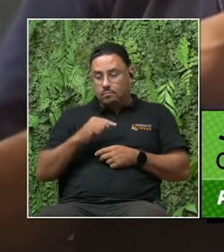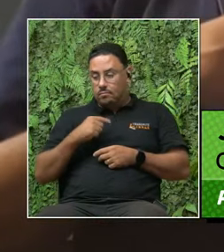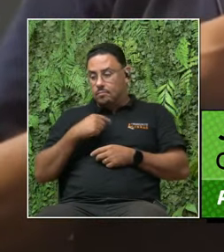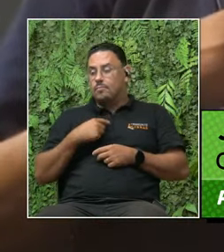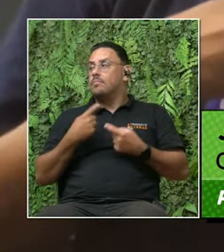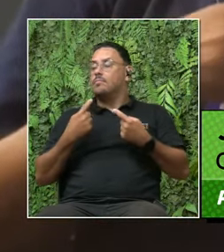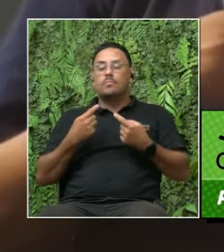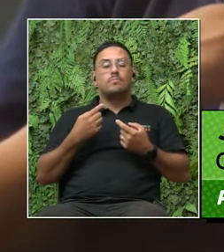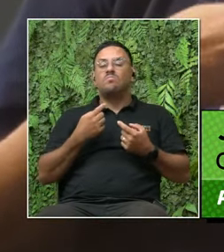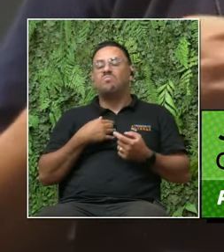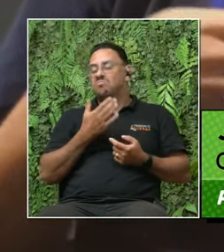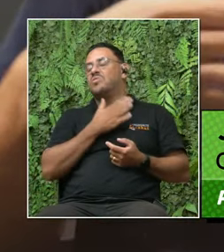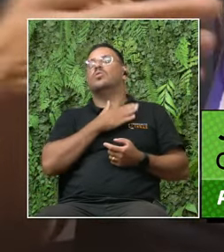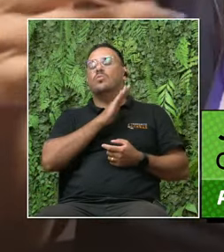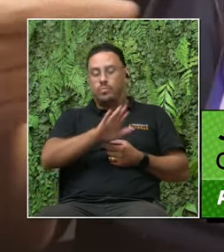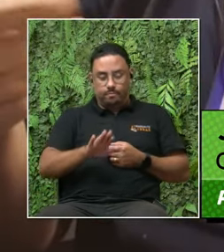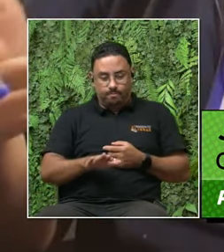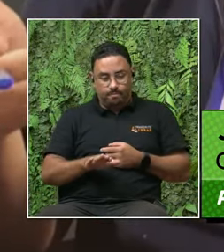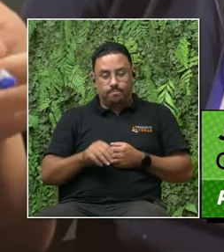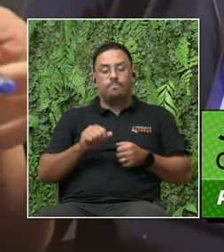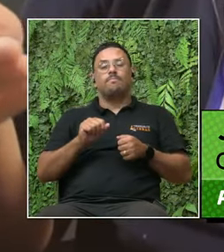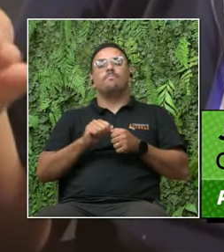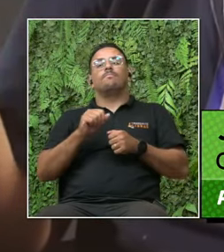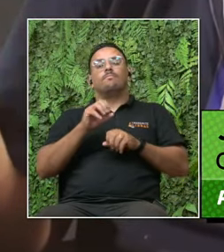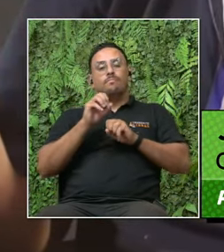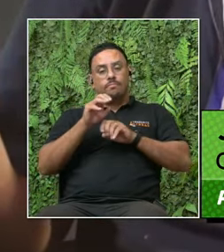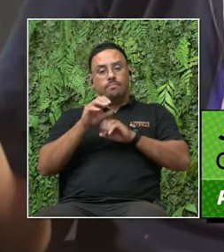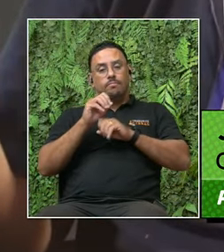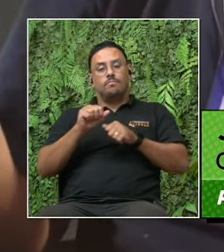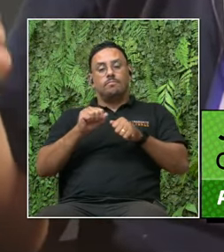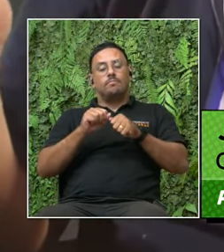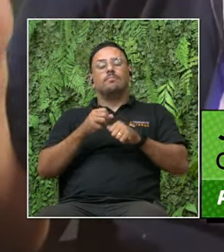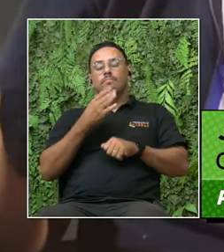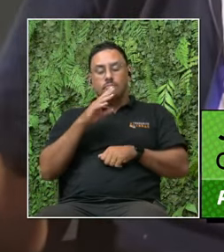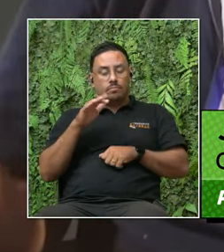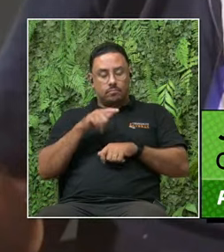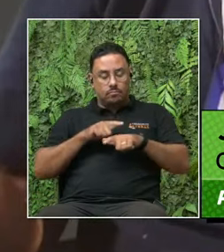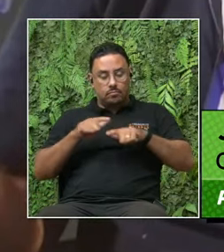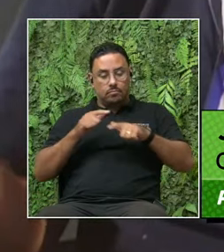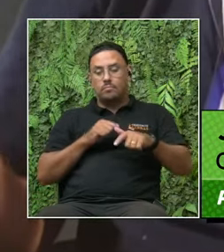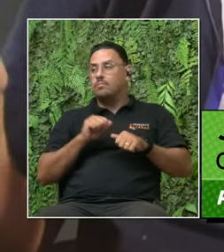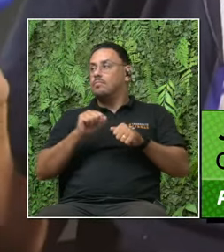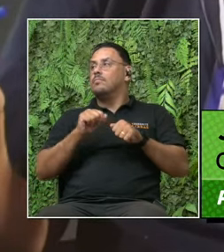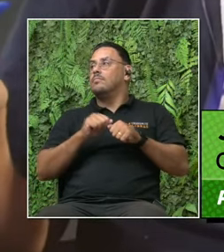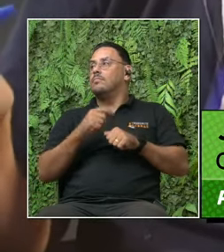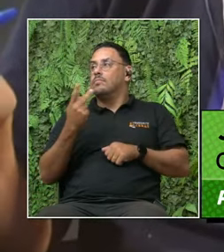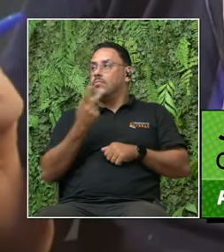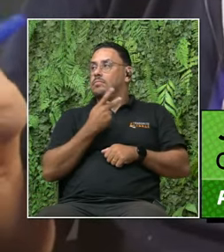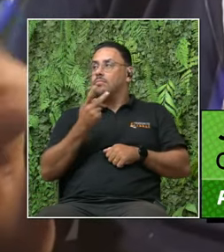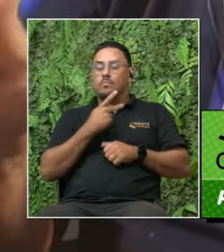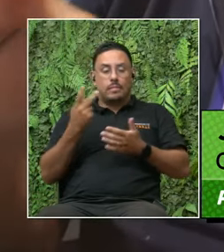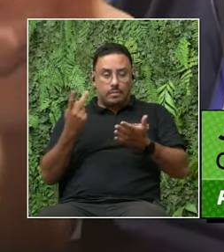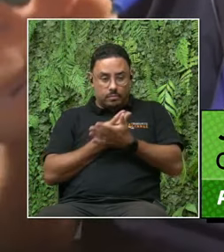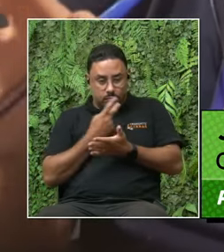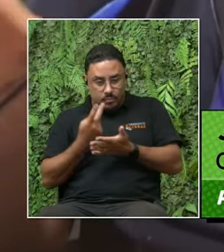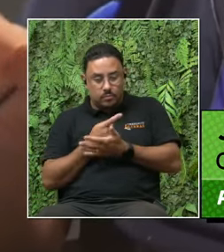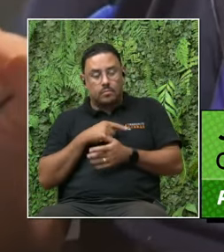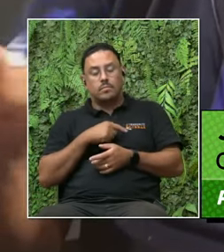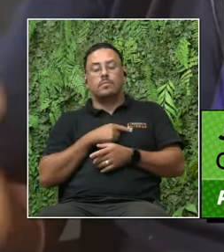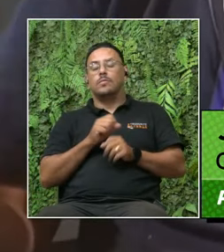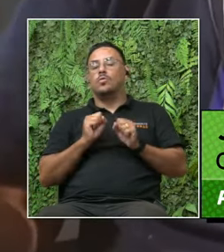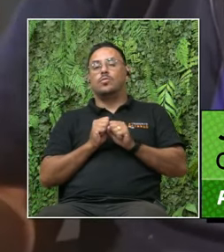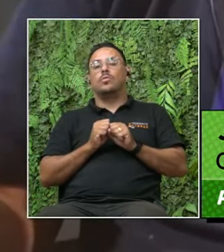totalmente contra Eu acho que o larcamon ele faz um bom trabalho mas fez essas cagadinhas aí que precisa consertar também não posso